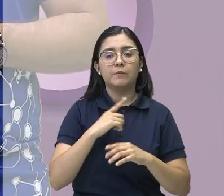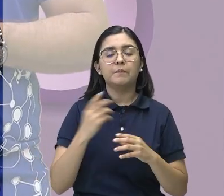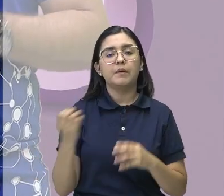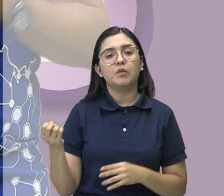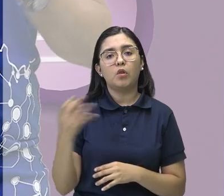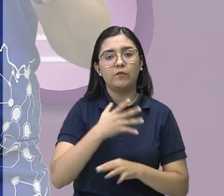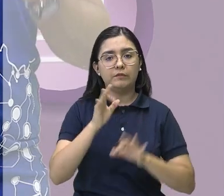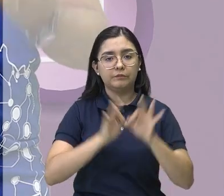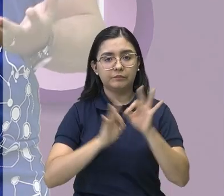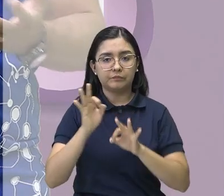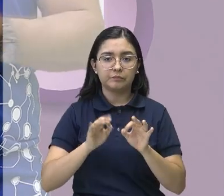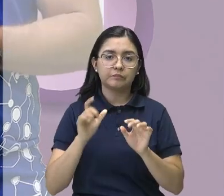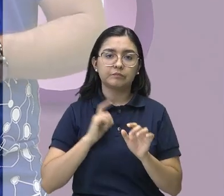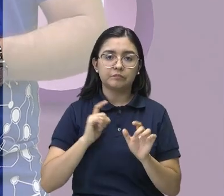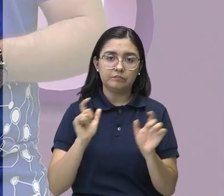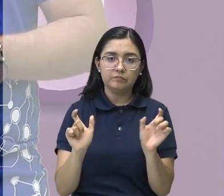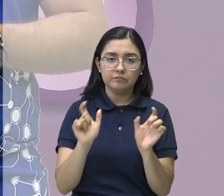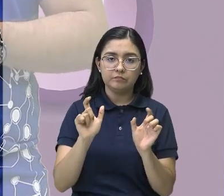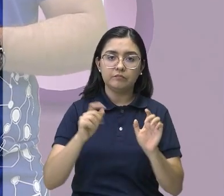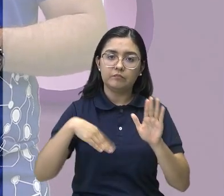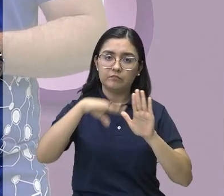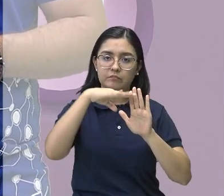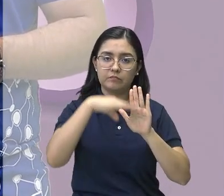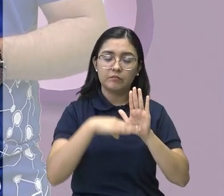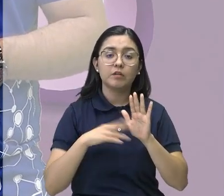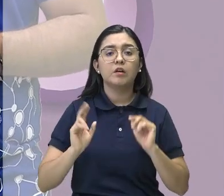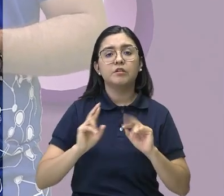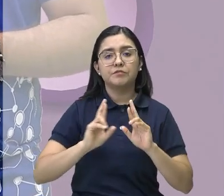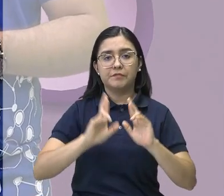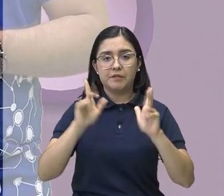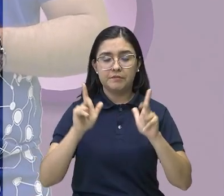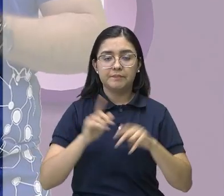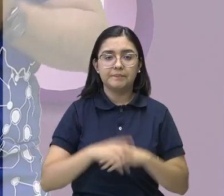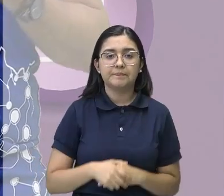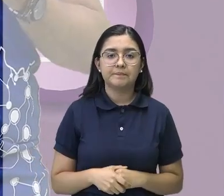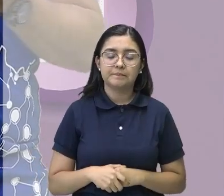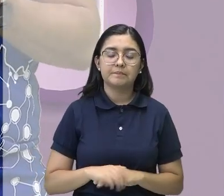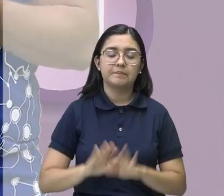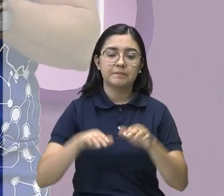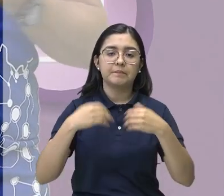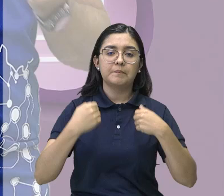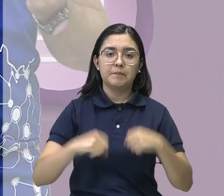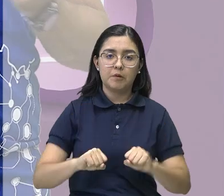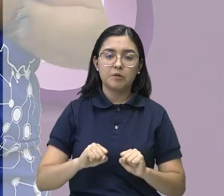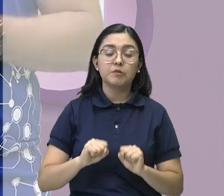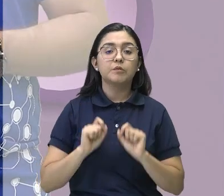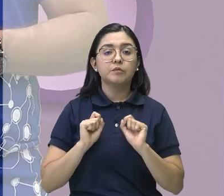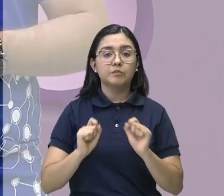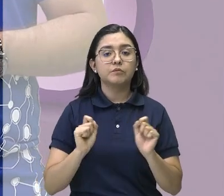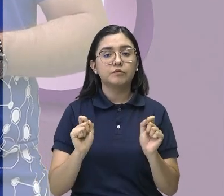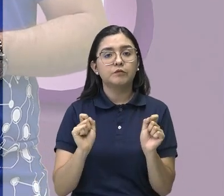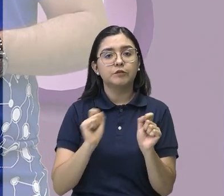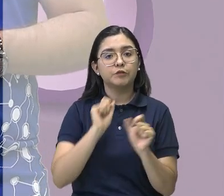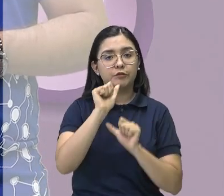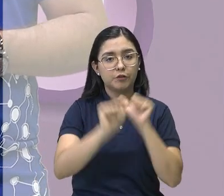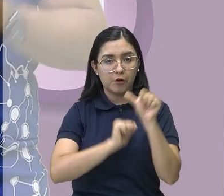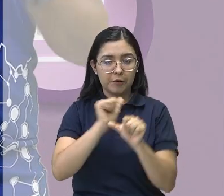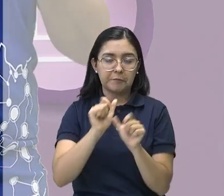nova ordem e os nossos elementos são todos diferentes, tá? Então, a gente vai poder ali fazer a troca de